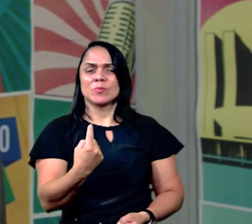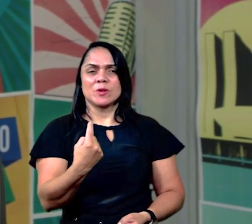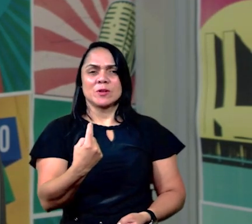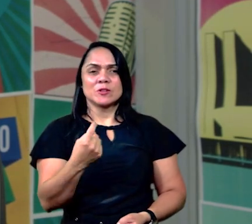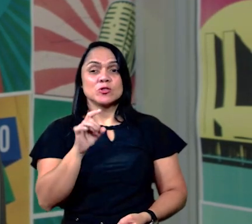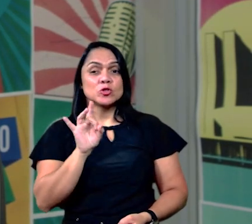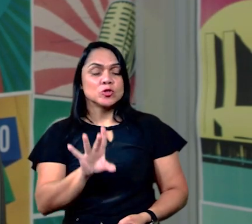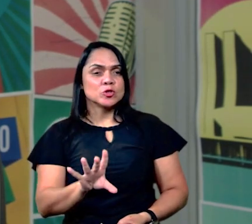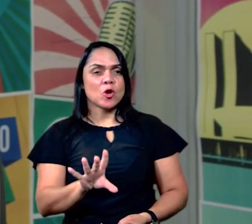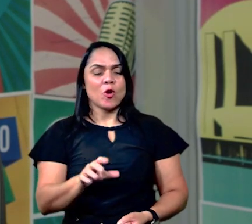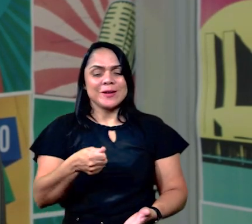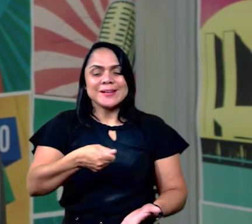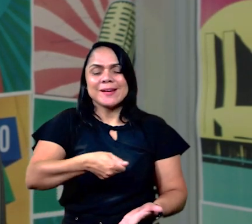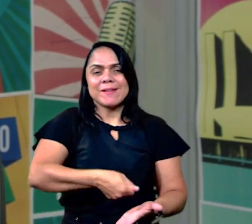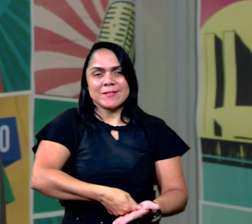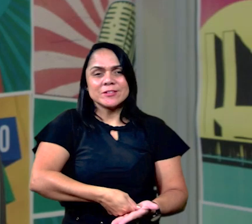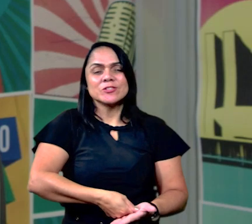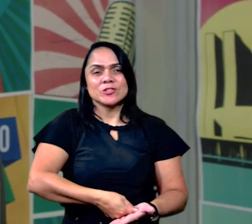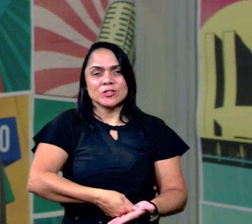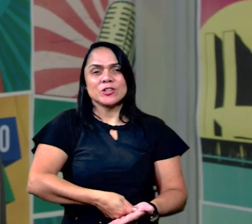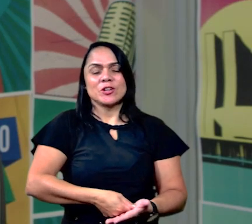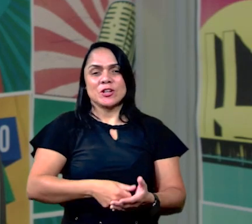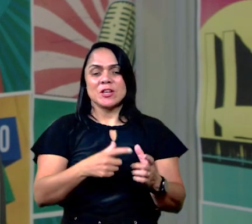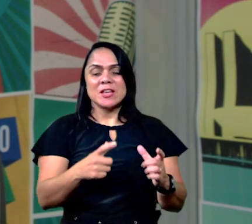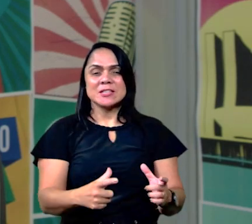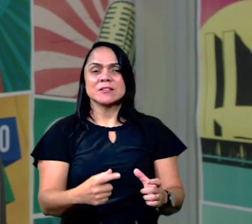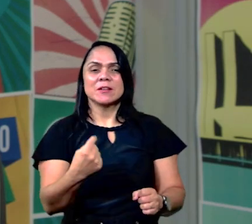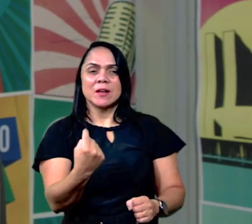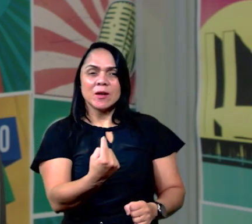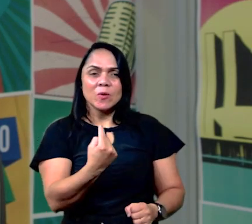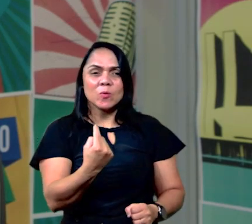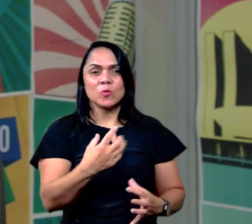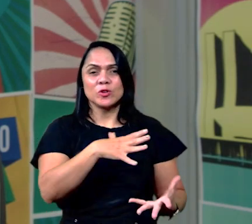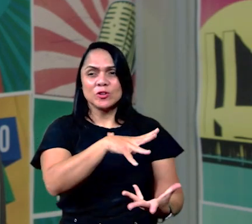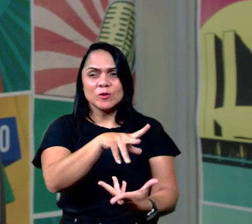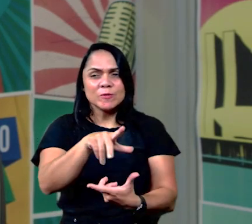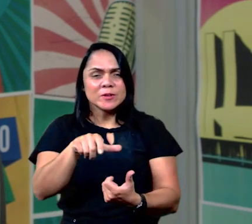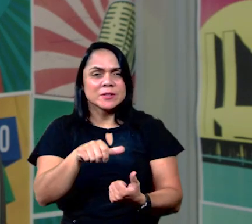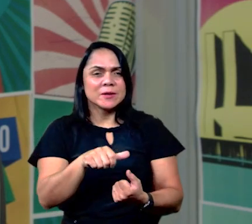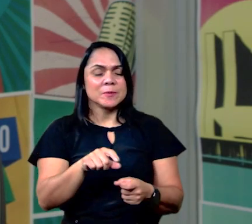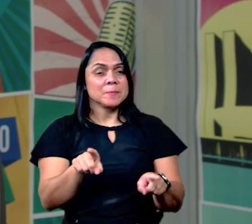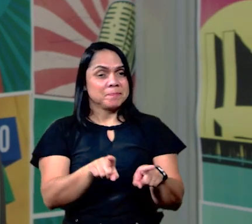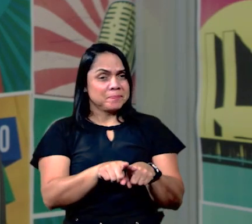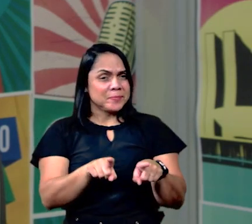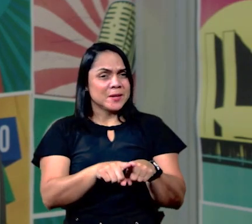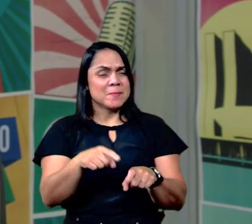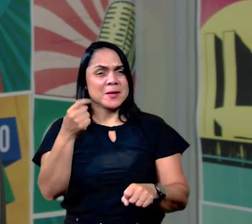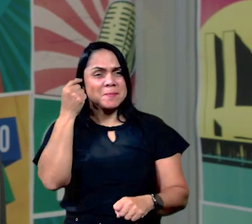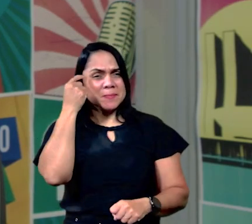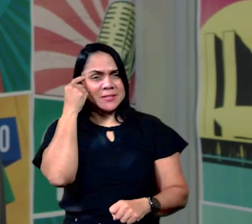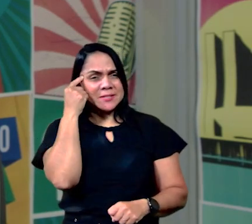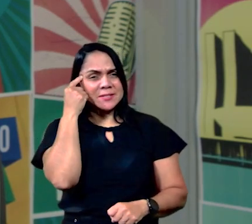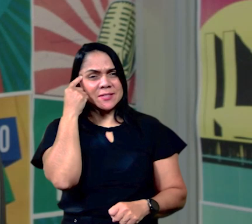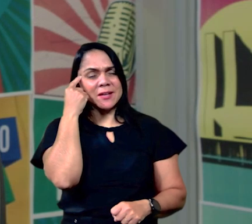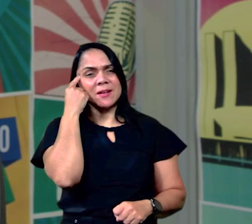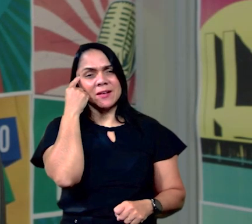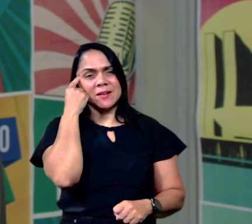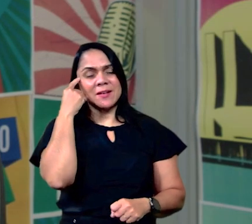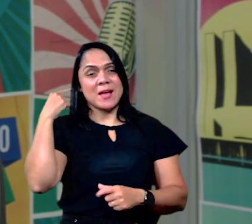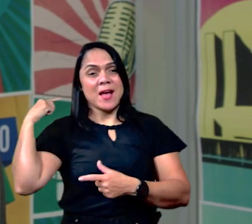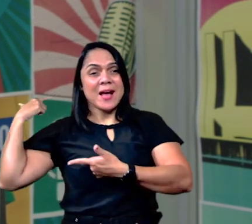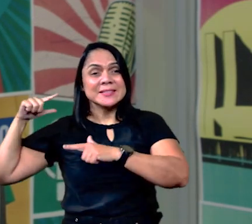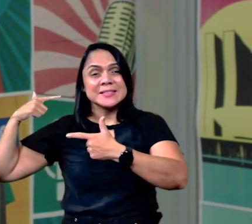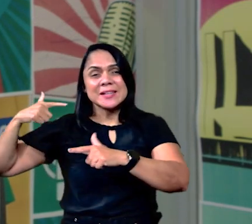garantir, não é, esse lugar único e universal. E também pensar que as próprias